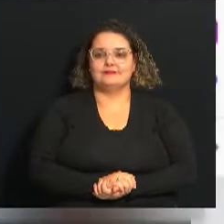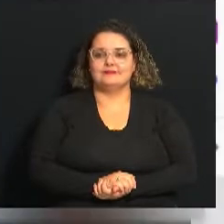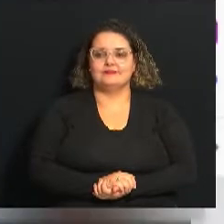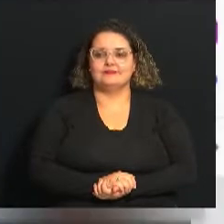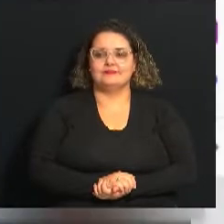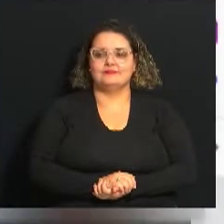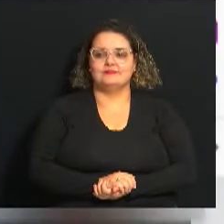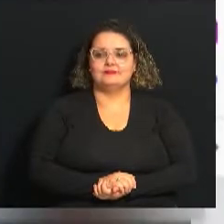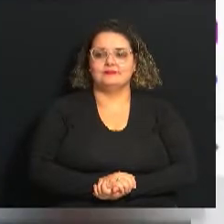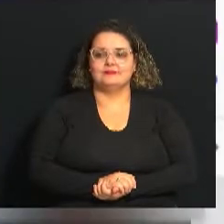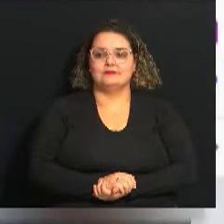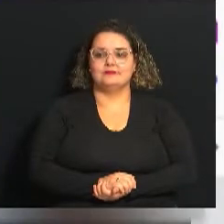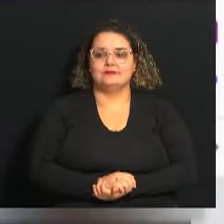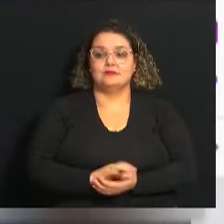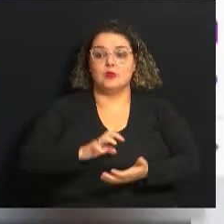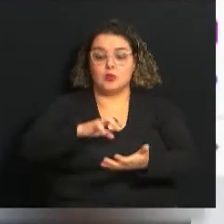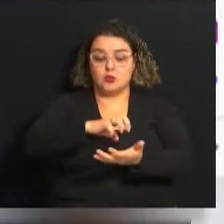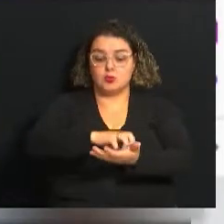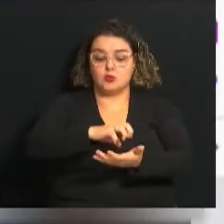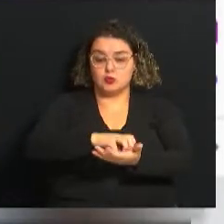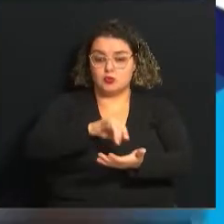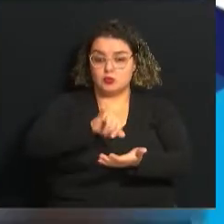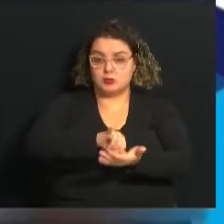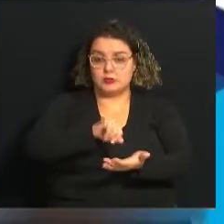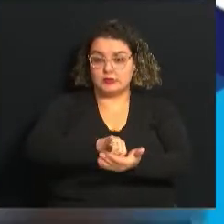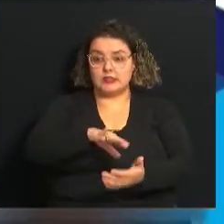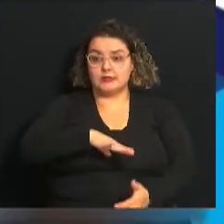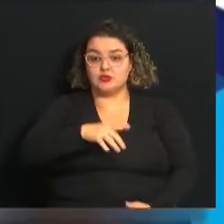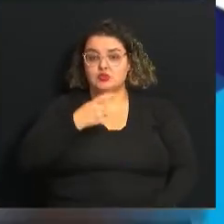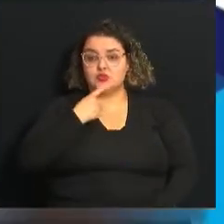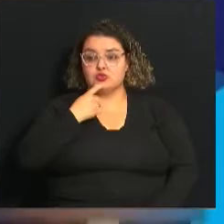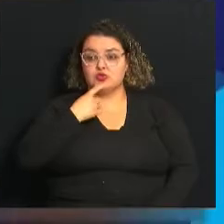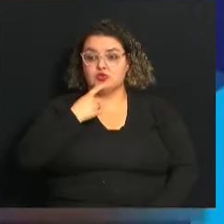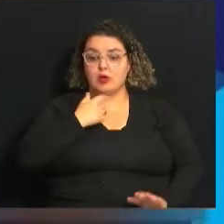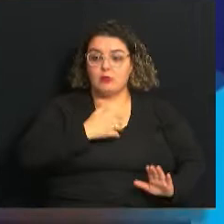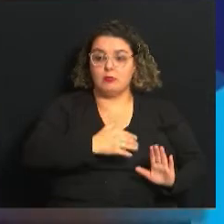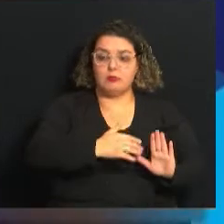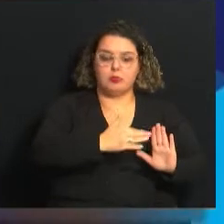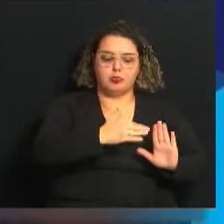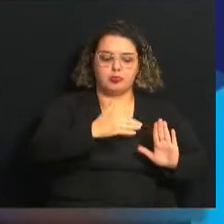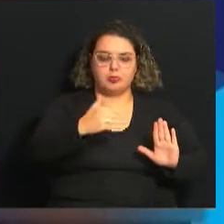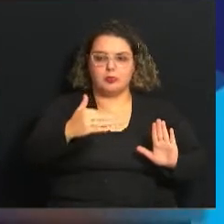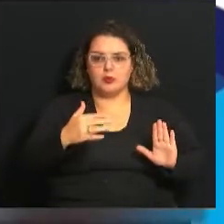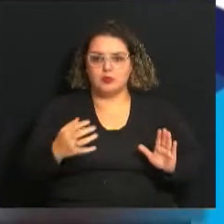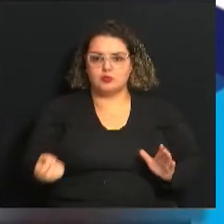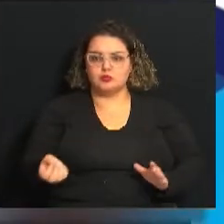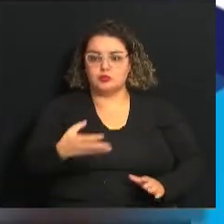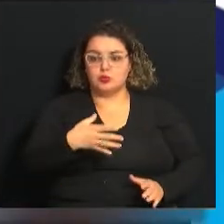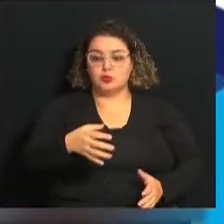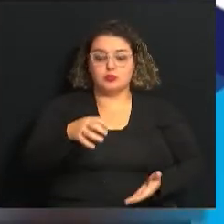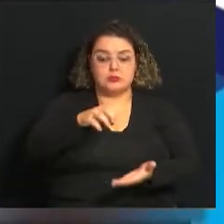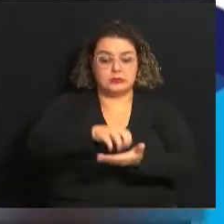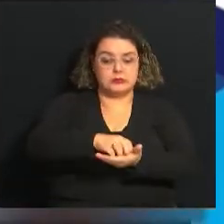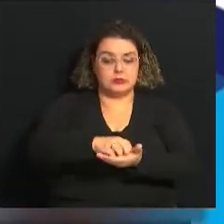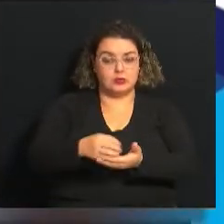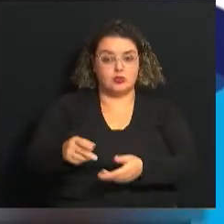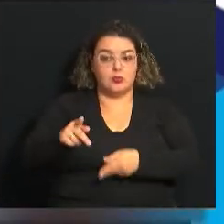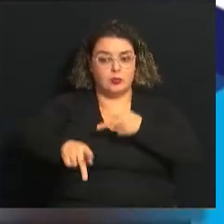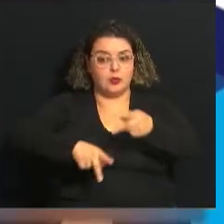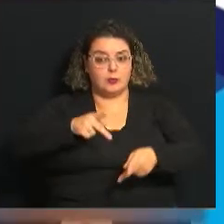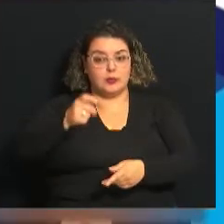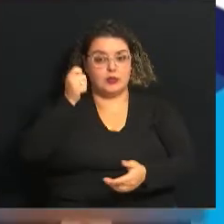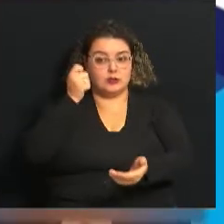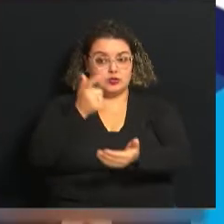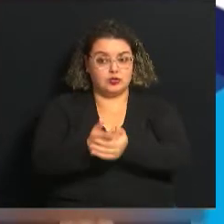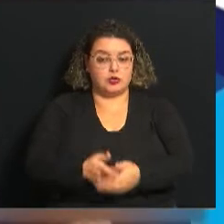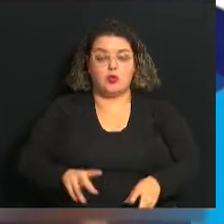A requalificação do centro de Campinas, com destaque para a implantação do novo Centro Popular de Compras, foi o tema da